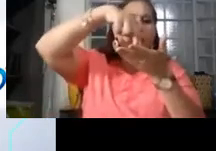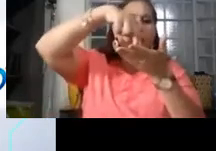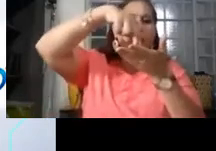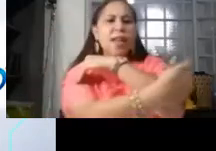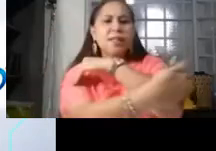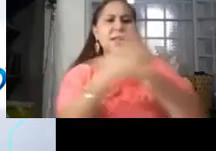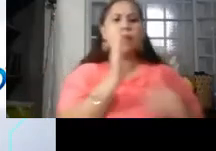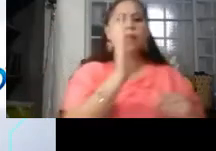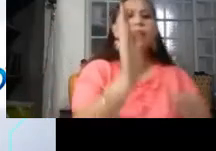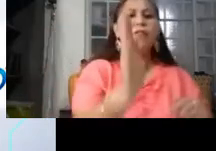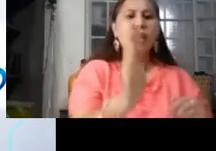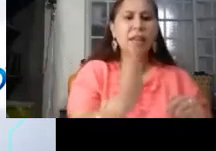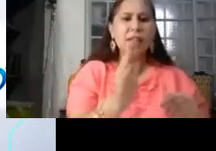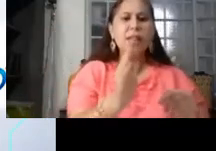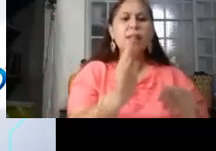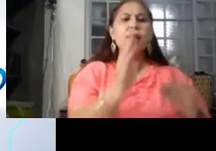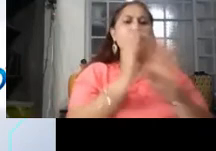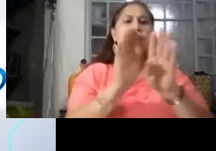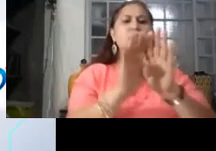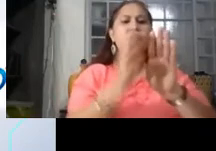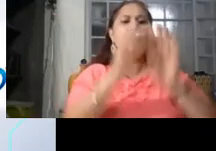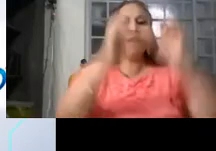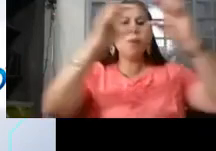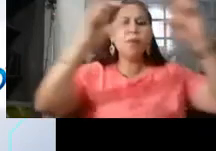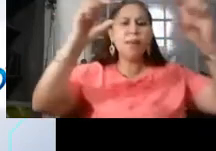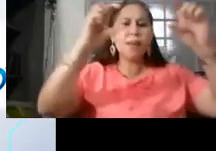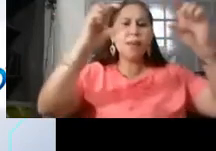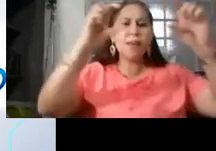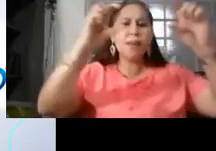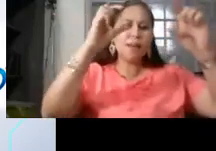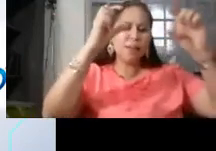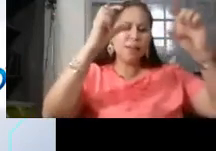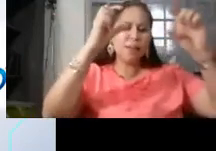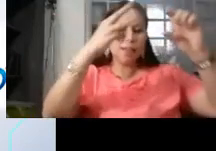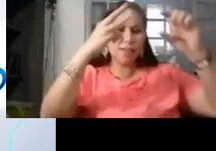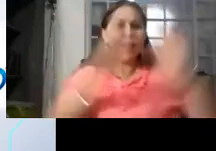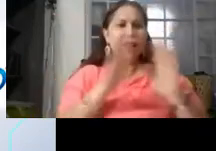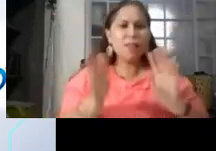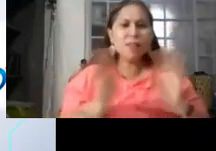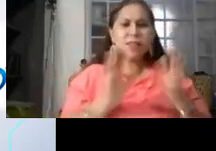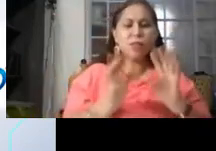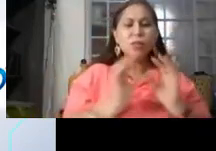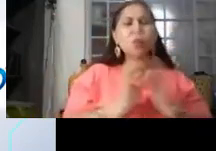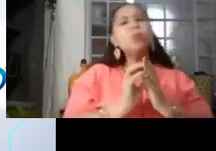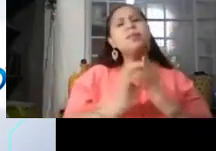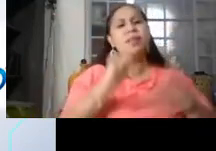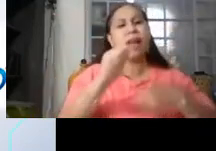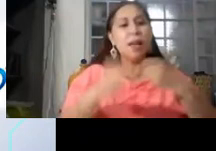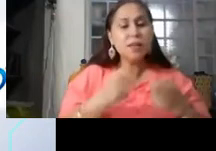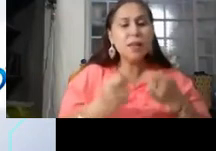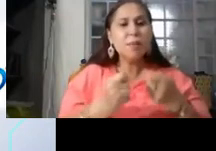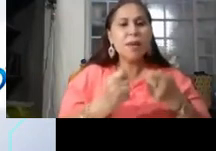à esquerda e em frente, né, vai encontrar uma porta e a placa 3. Então, assim, é um jogo de